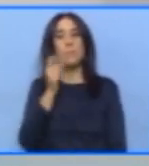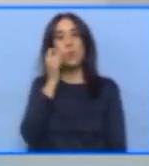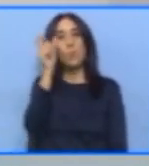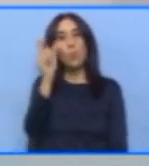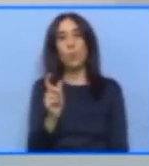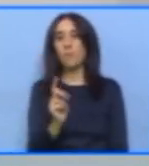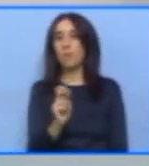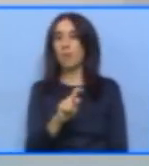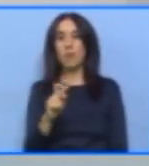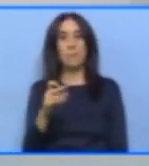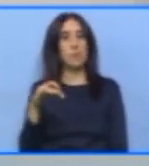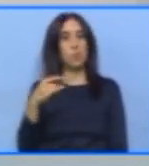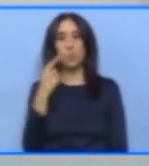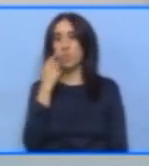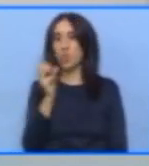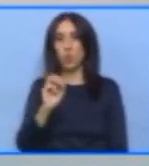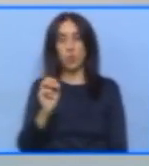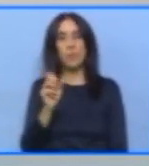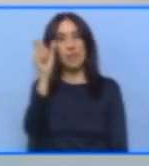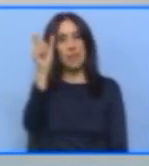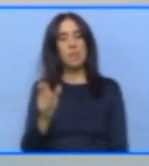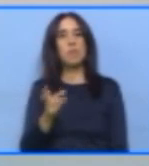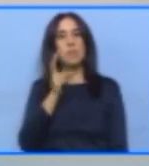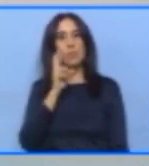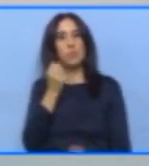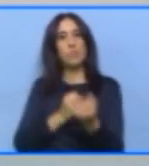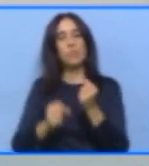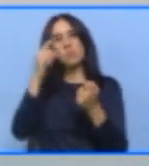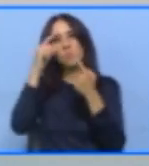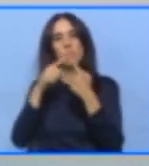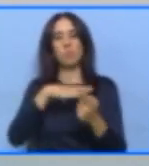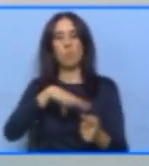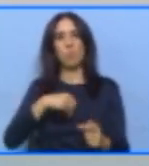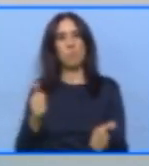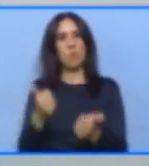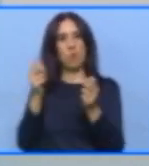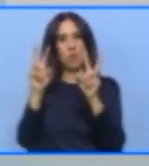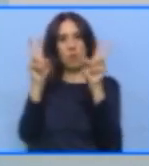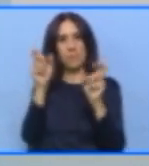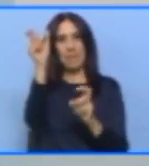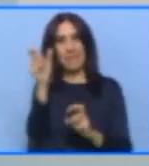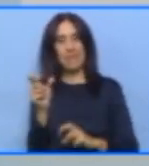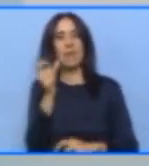Pinto, que ele, como diretor do Movimento por um Mundo Melhor, foi de facto ele